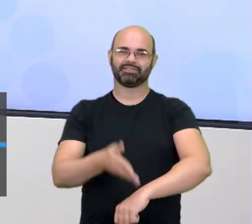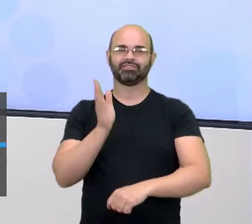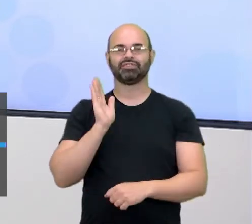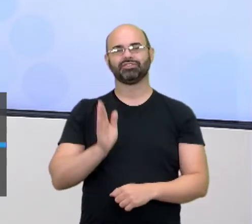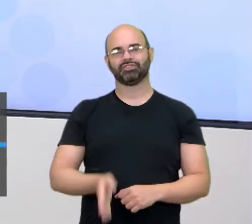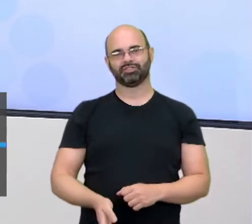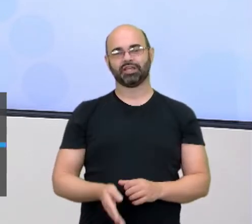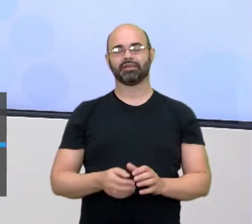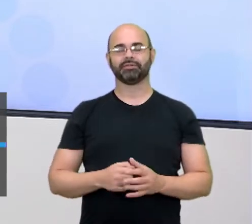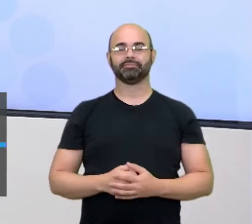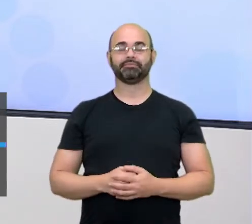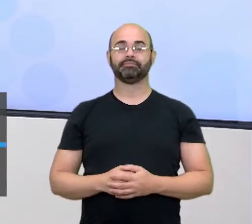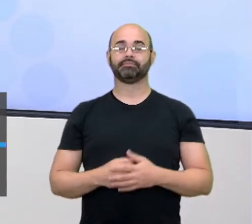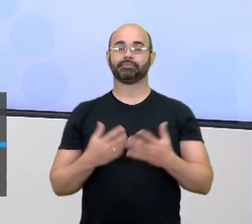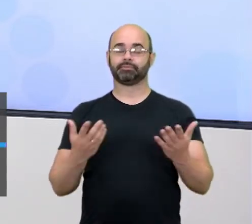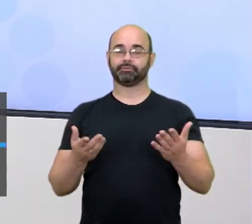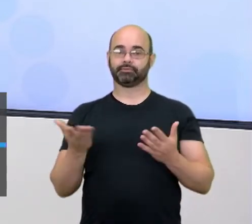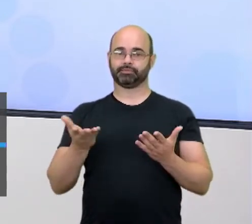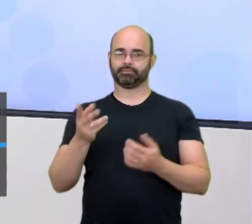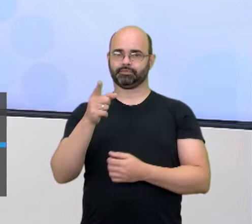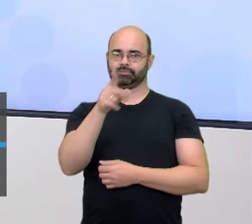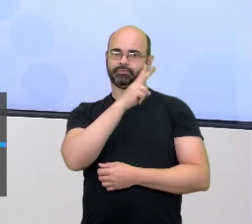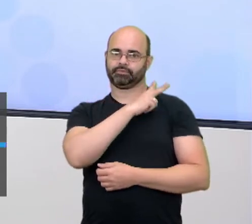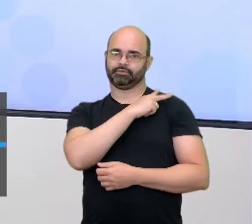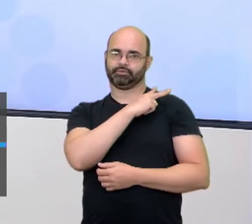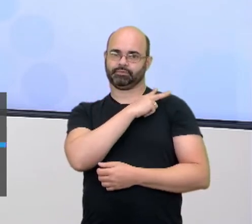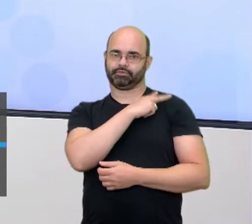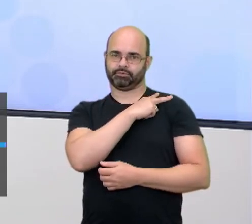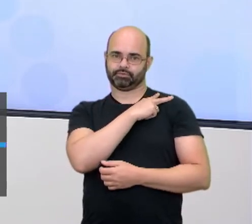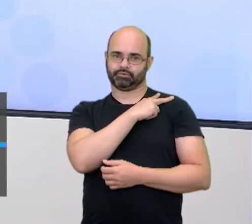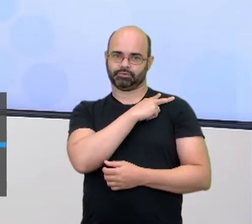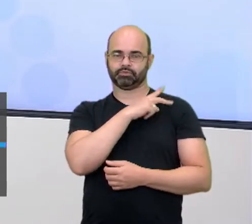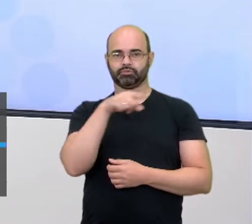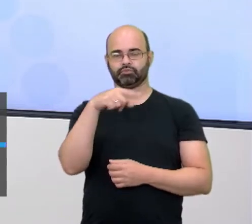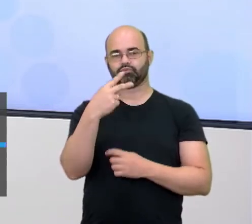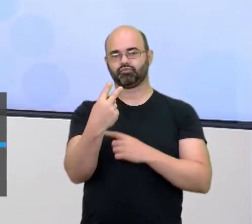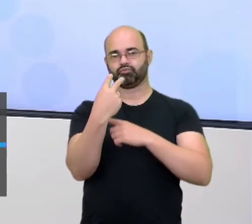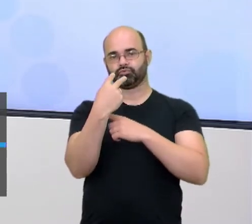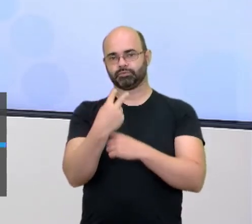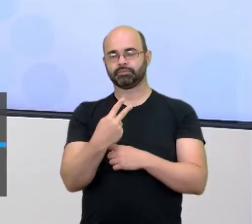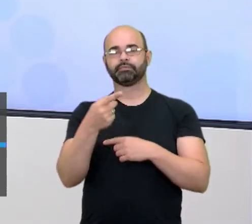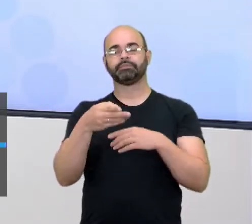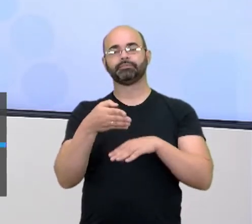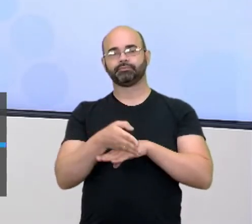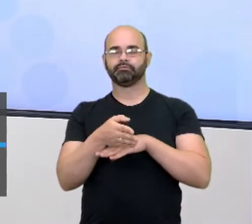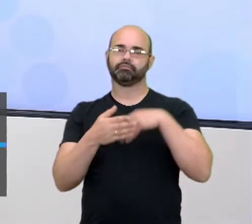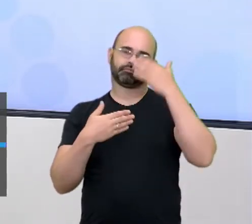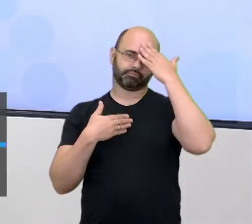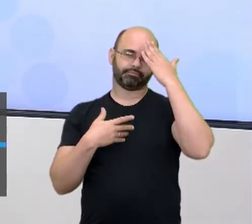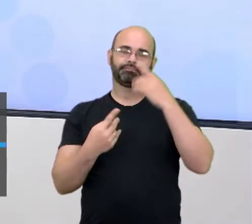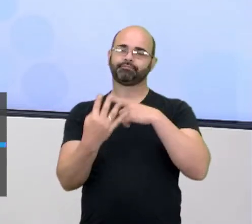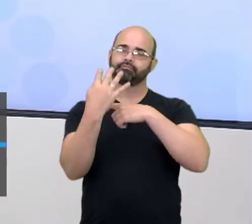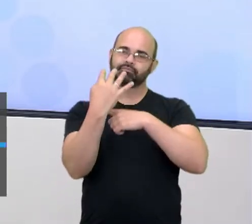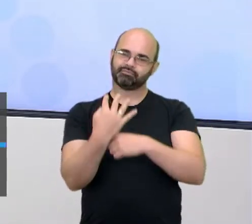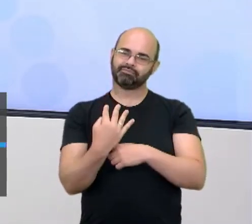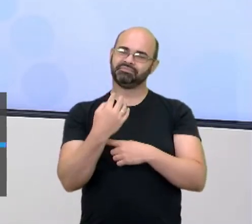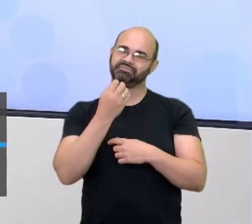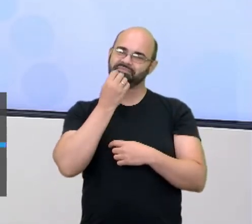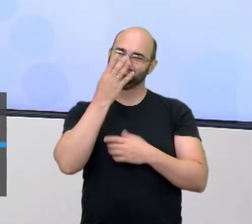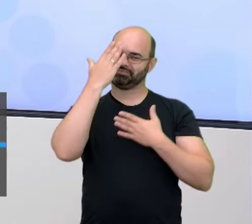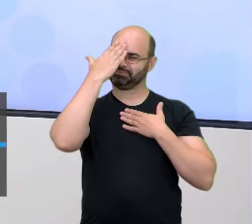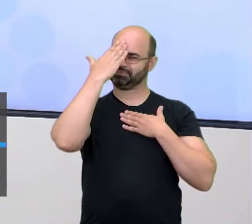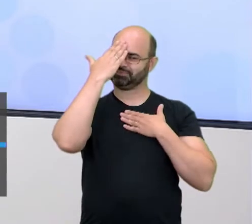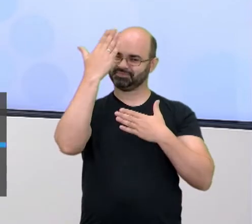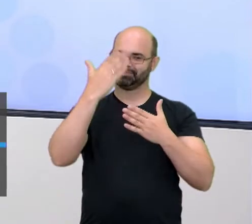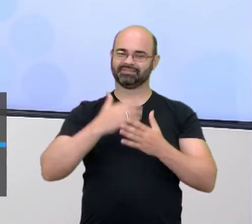a ideia. Então, pessoal da segunda série aí que nos acompanha, muito obrigado pela participação e pela audiência, né? Como diria alguns.